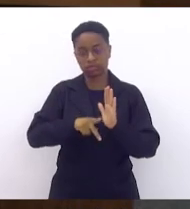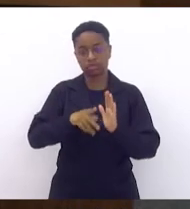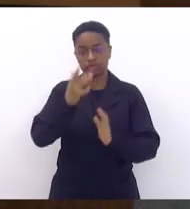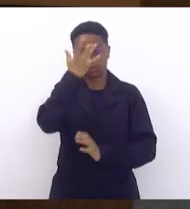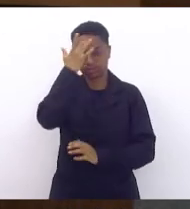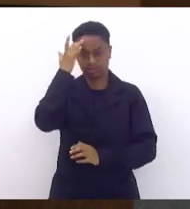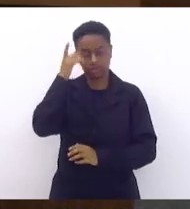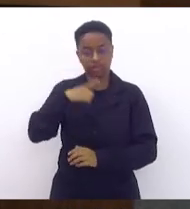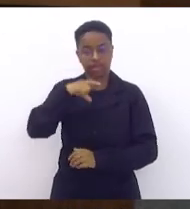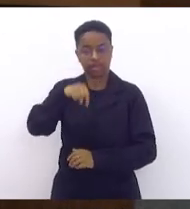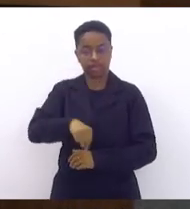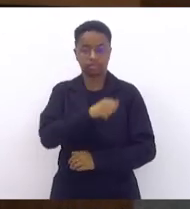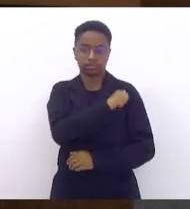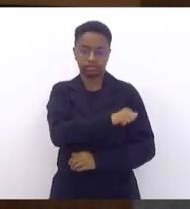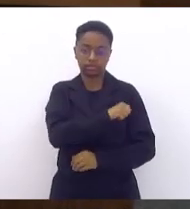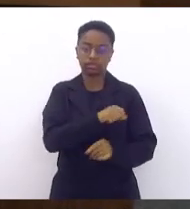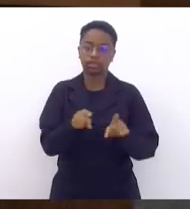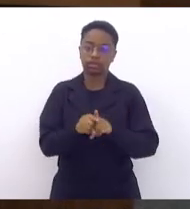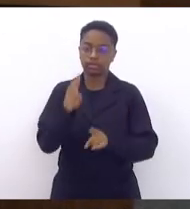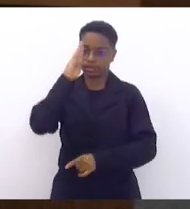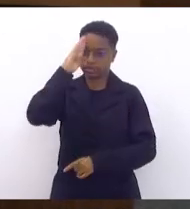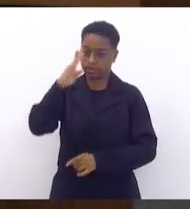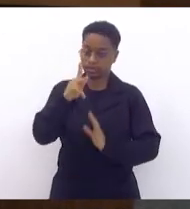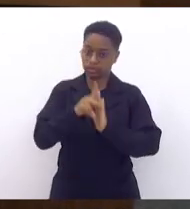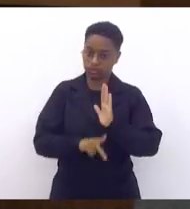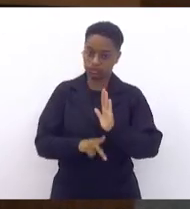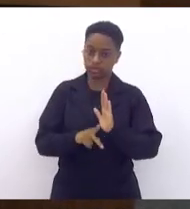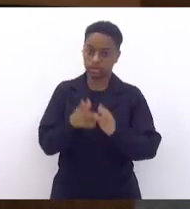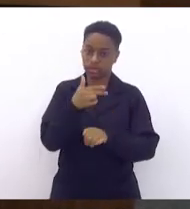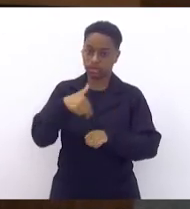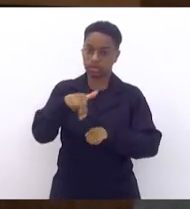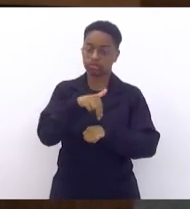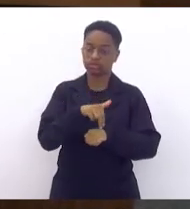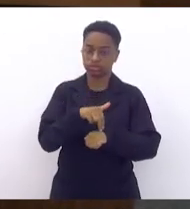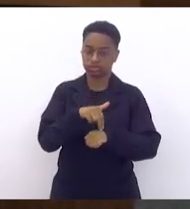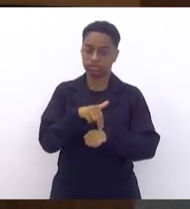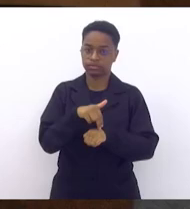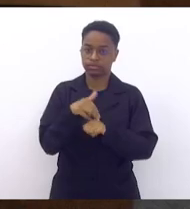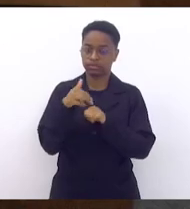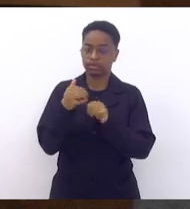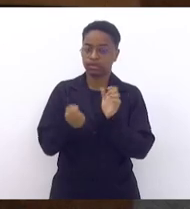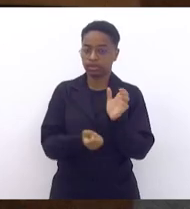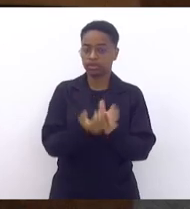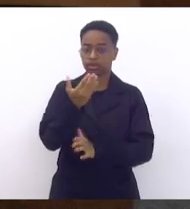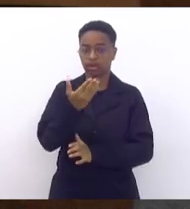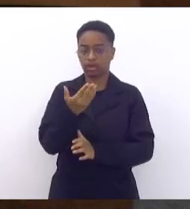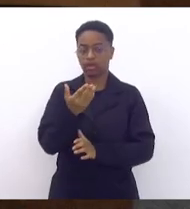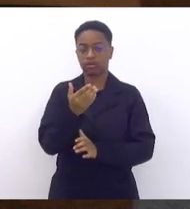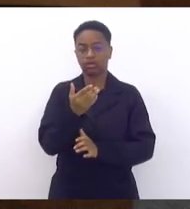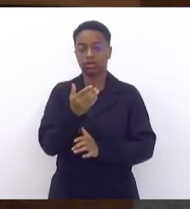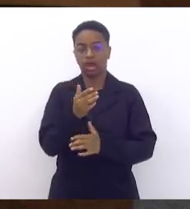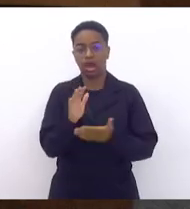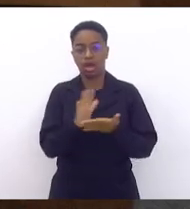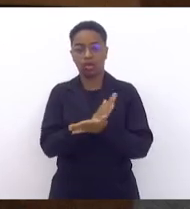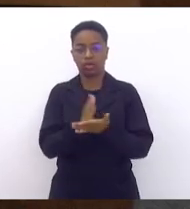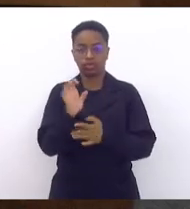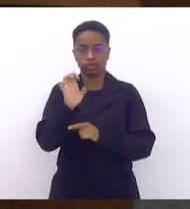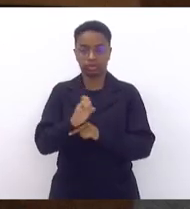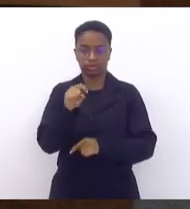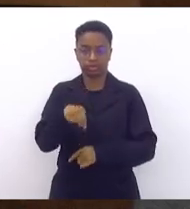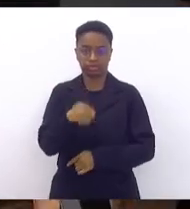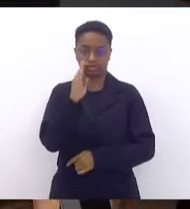Rio de Janeiro, que é um dos principais projetos nacionais desenvolvido por algum Estado do nosso